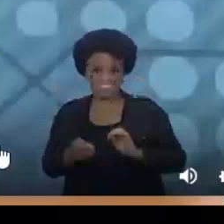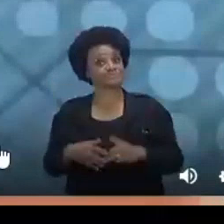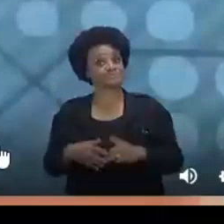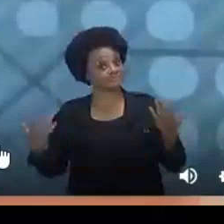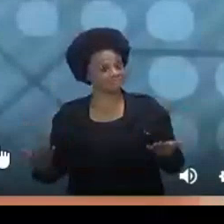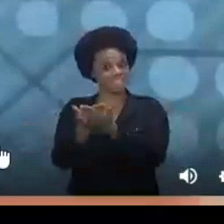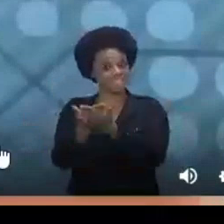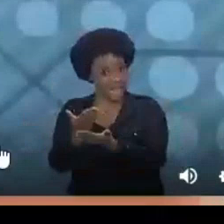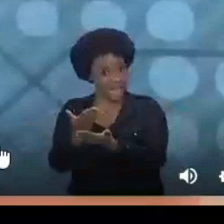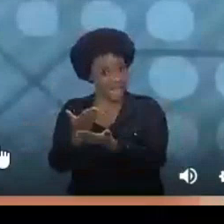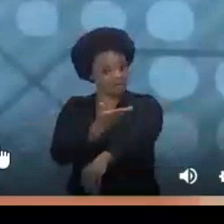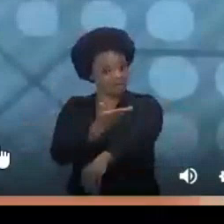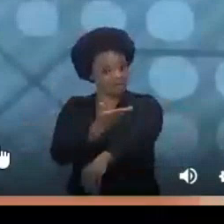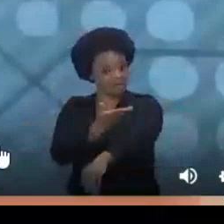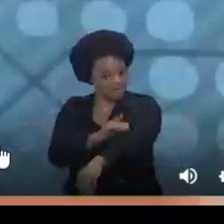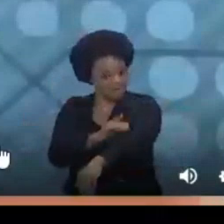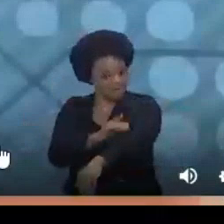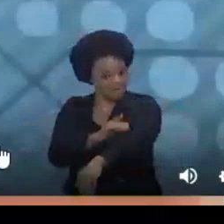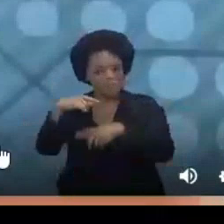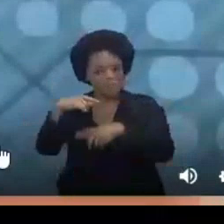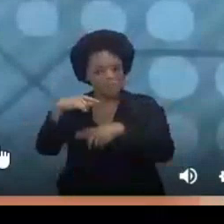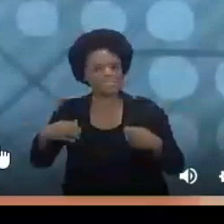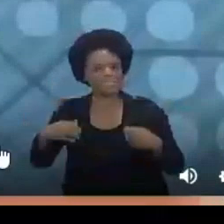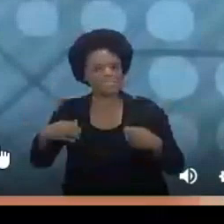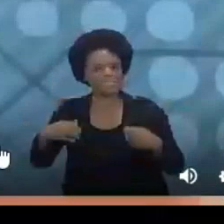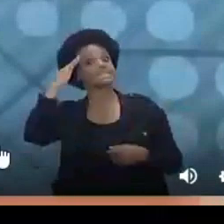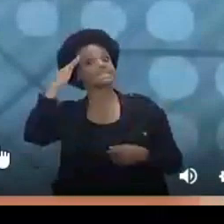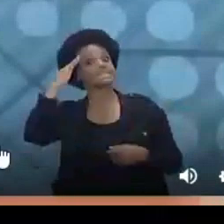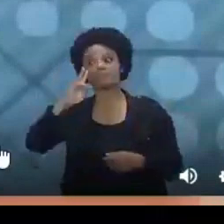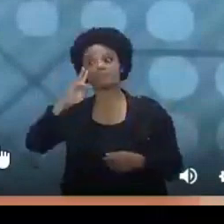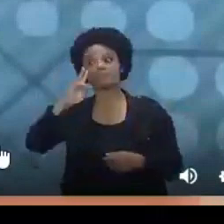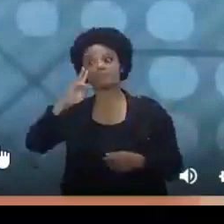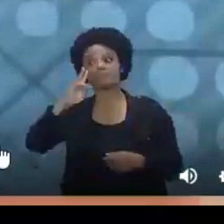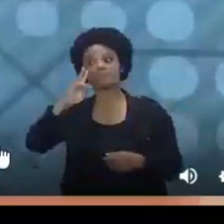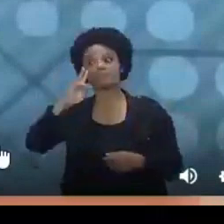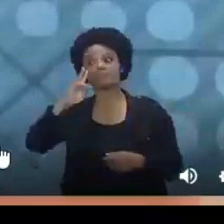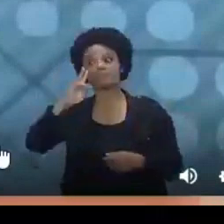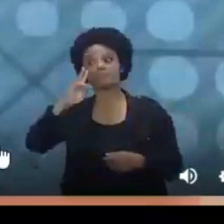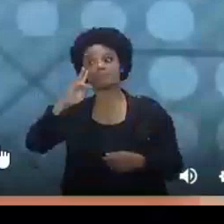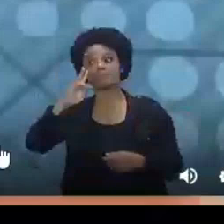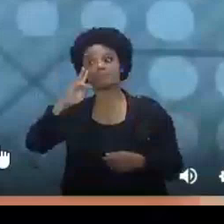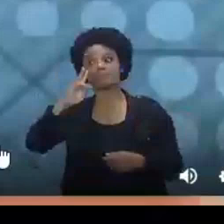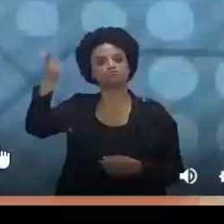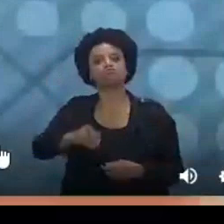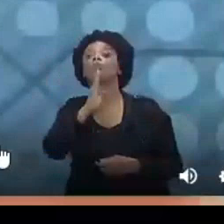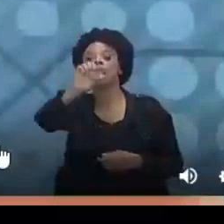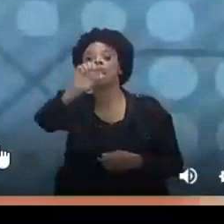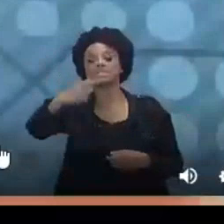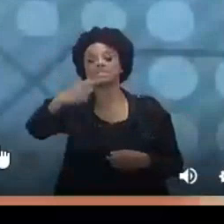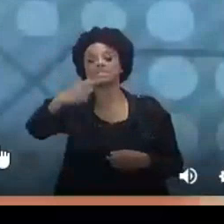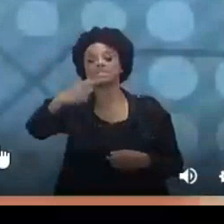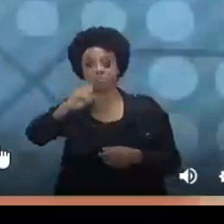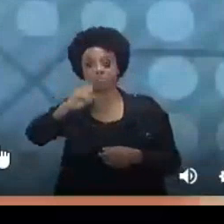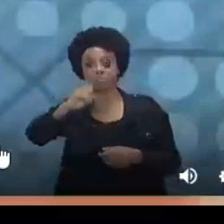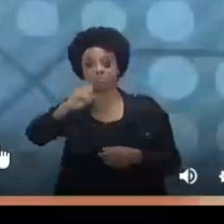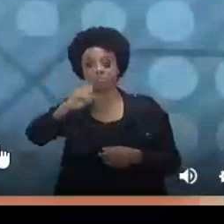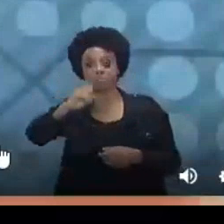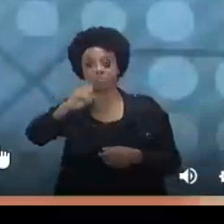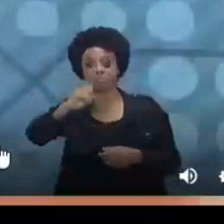prática é uma aula realmente de você entender o que é espaço que você está percorrendo,